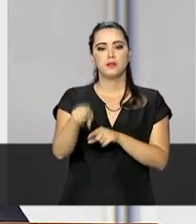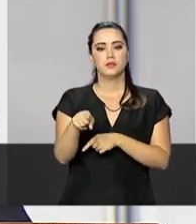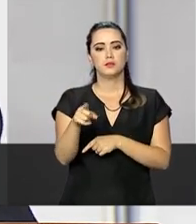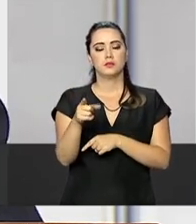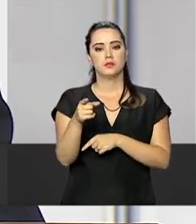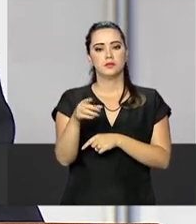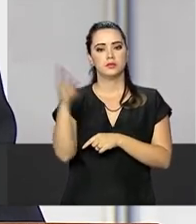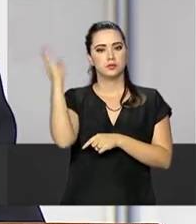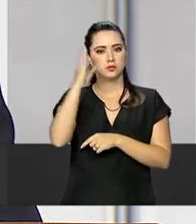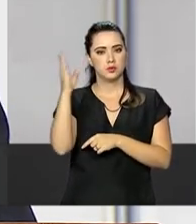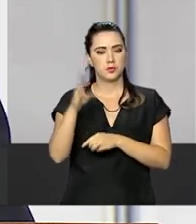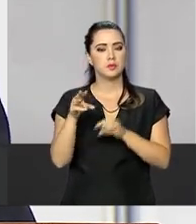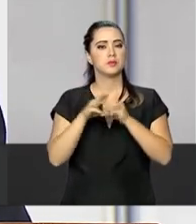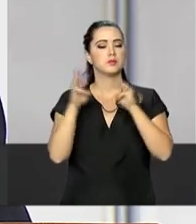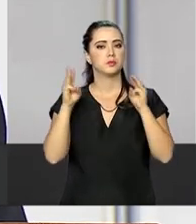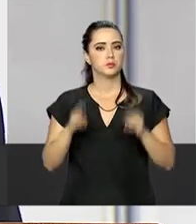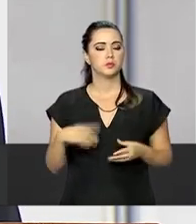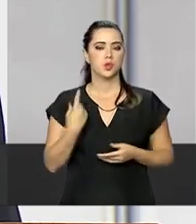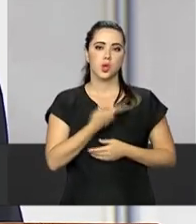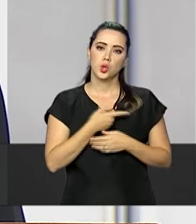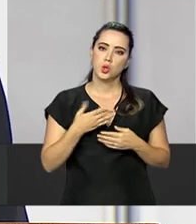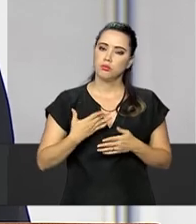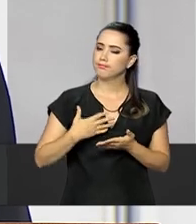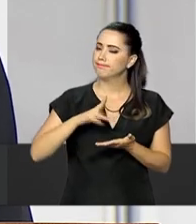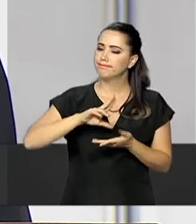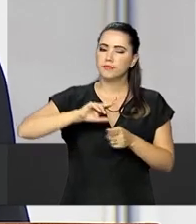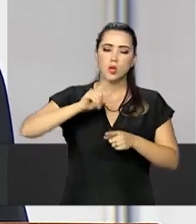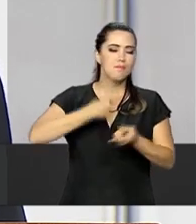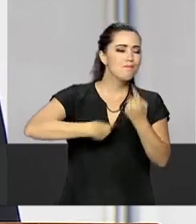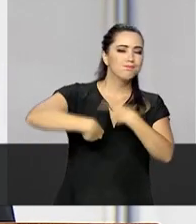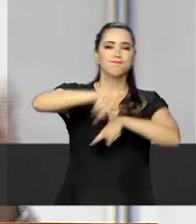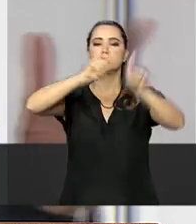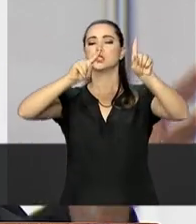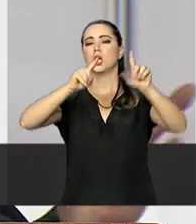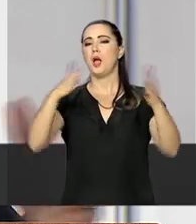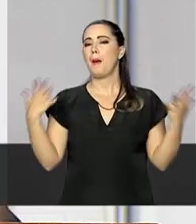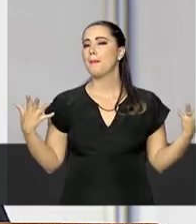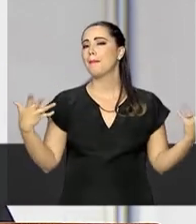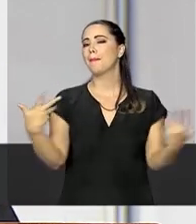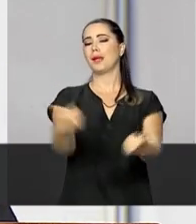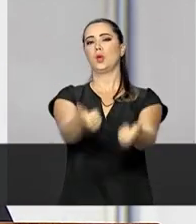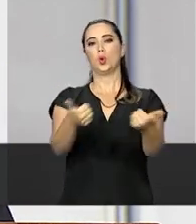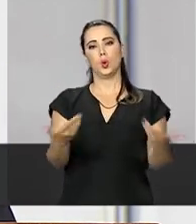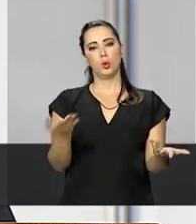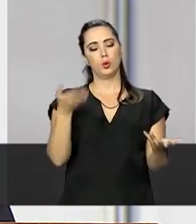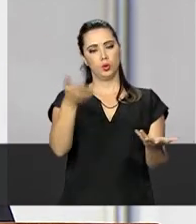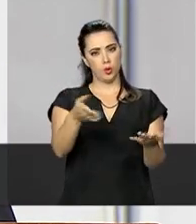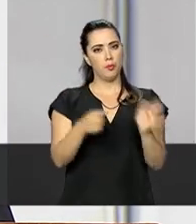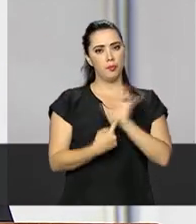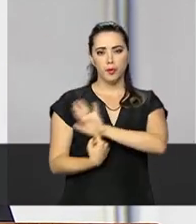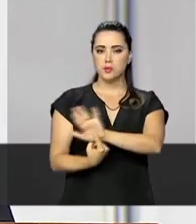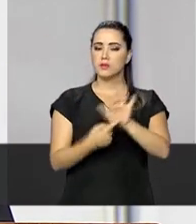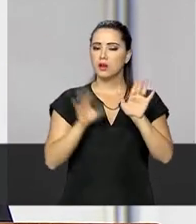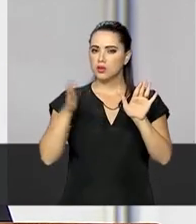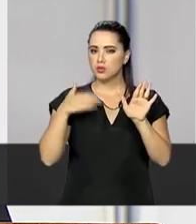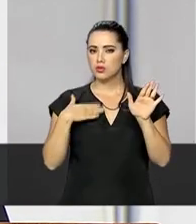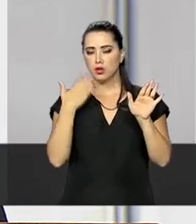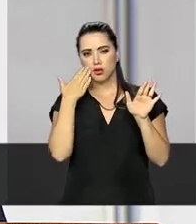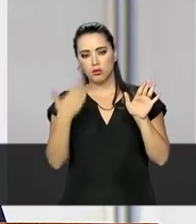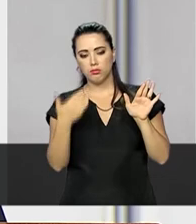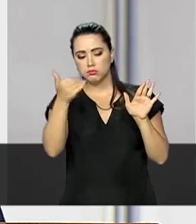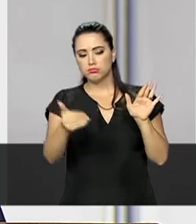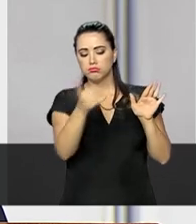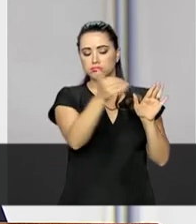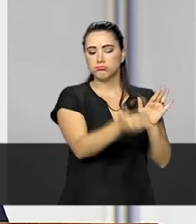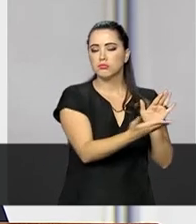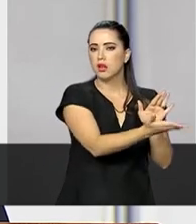é brasileira de museus eu acho que nós damos um salto de qualidade como aqui foi revelado e até a presença dos